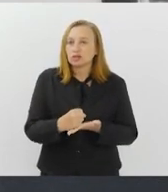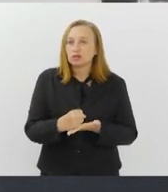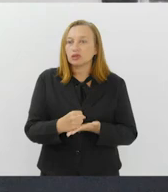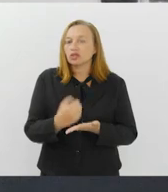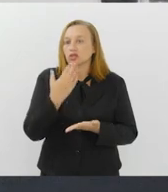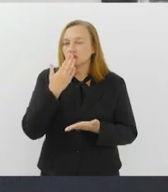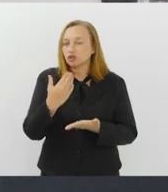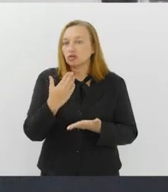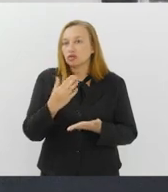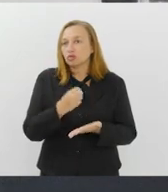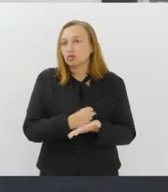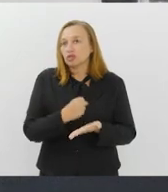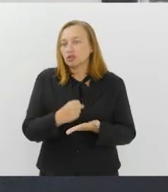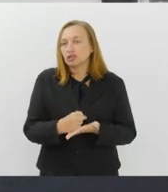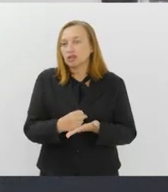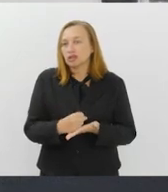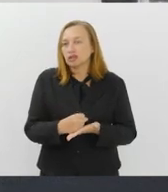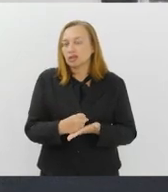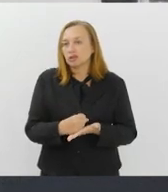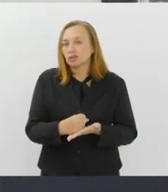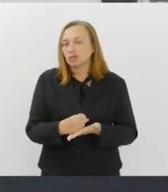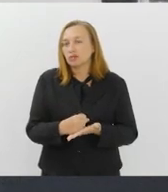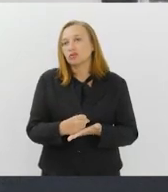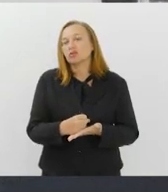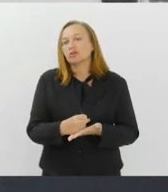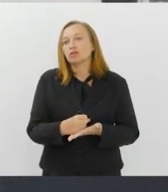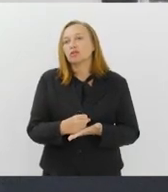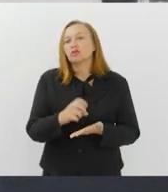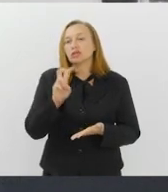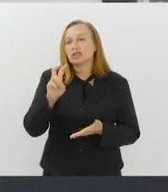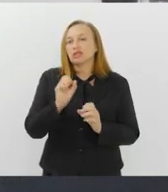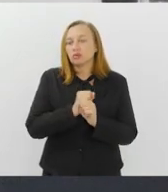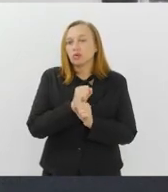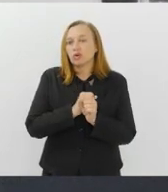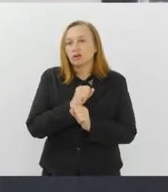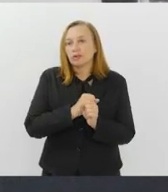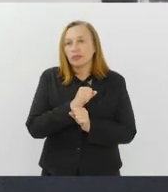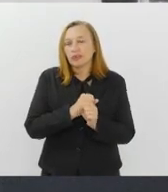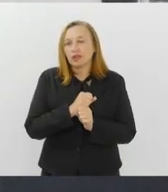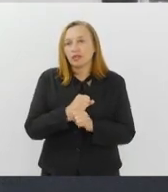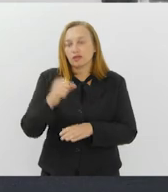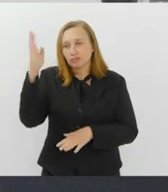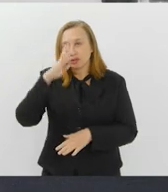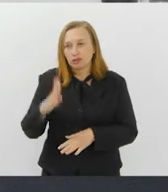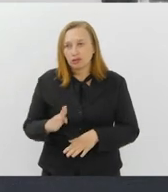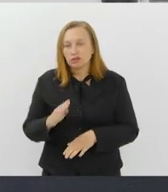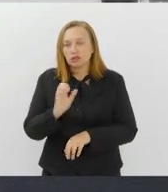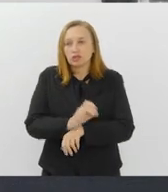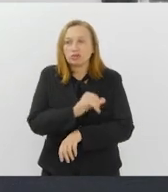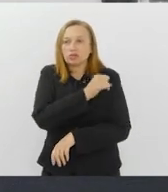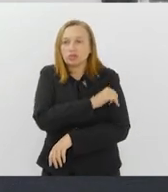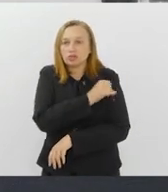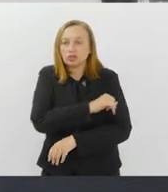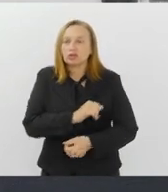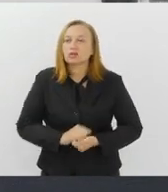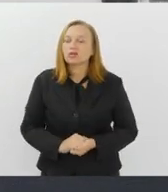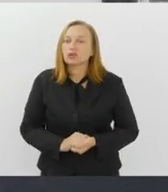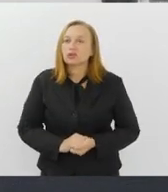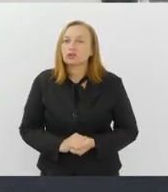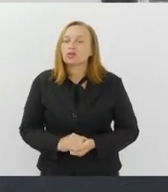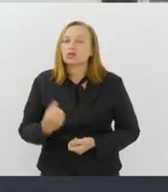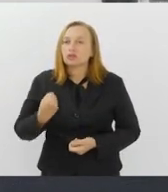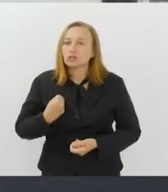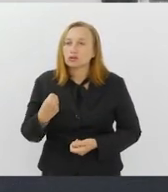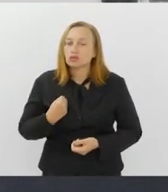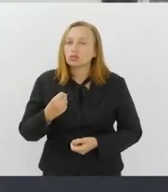de contratação e porte do contrato nos últimos 5 anos para o Brasil e para o Estado do Rio de Janeiro. O número